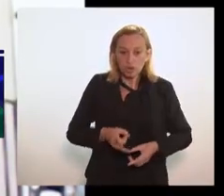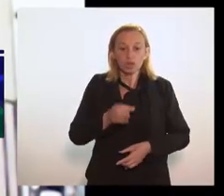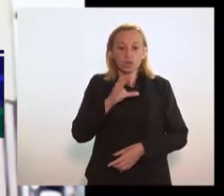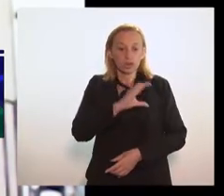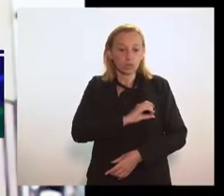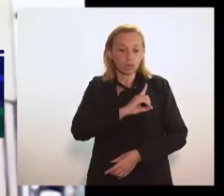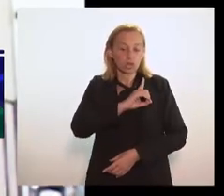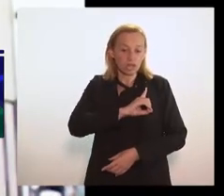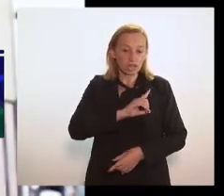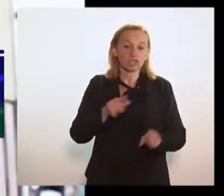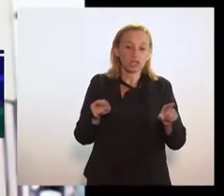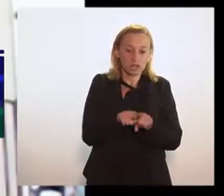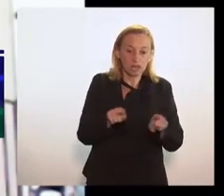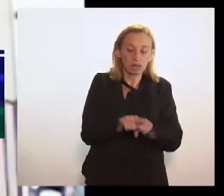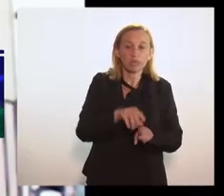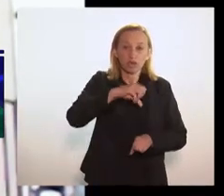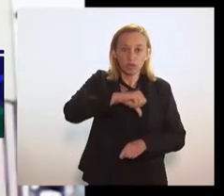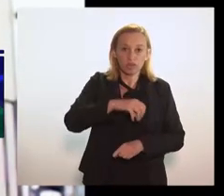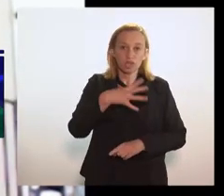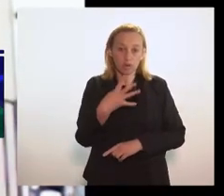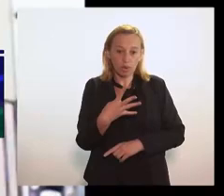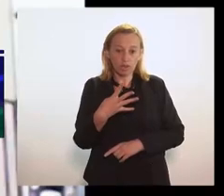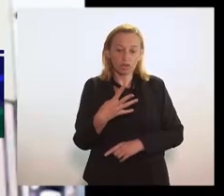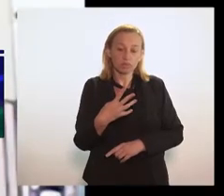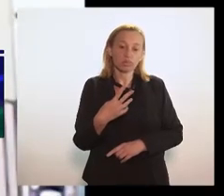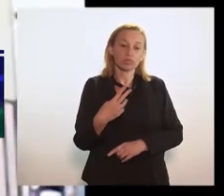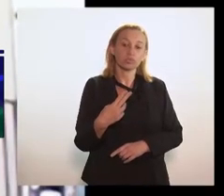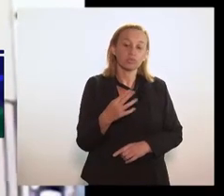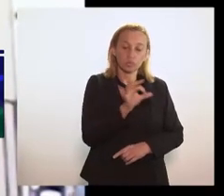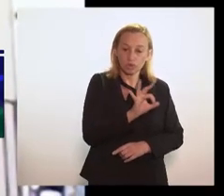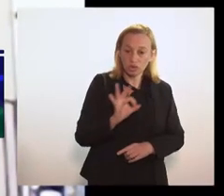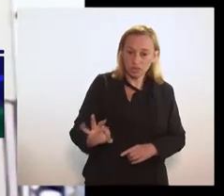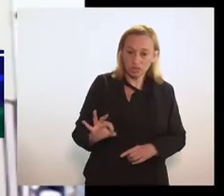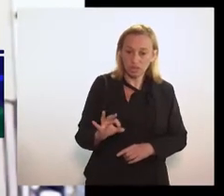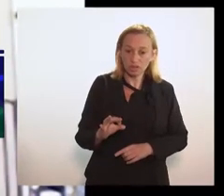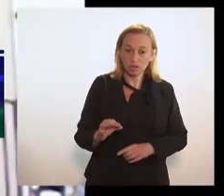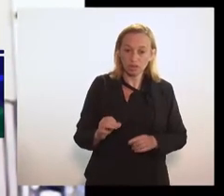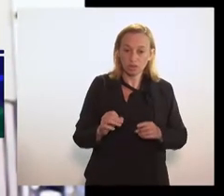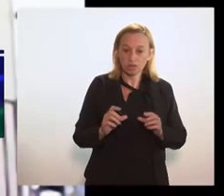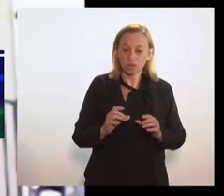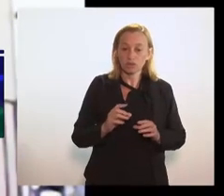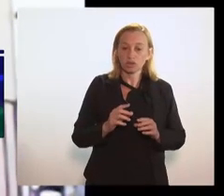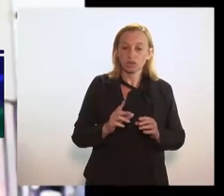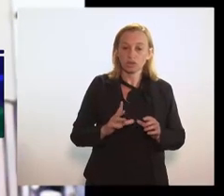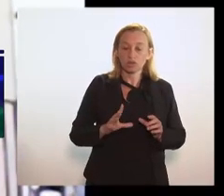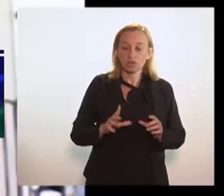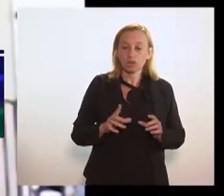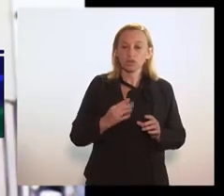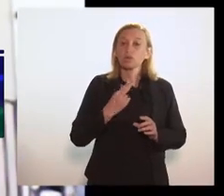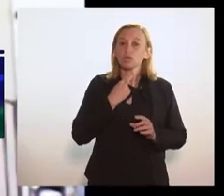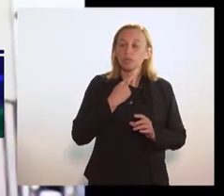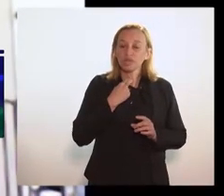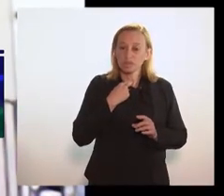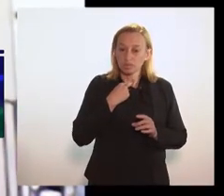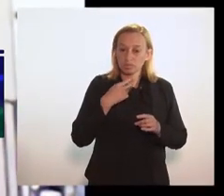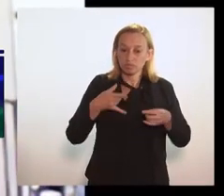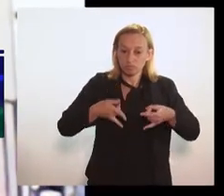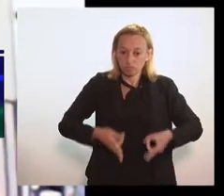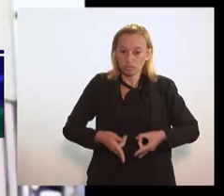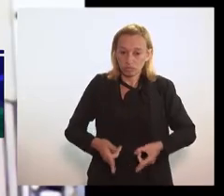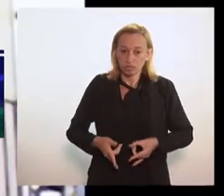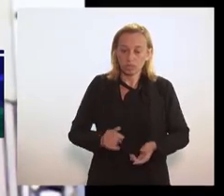Caxias também, 94% de ocupação nos leitos de UTI. A internação é